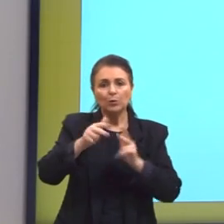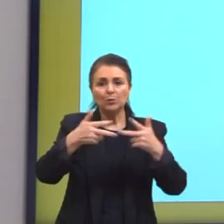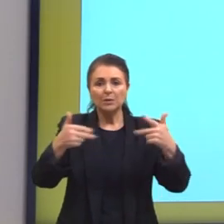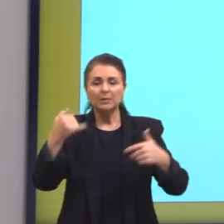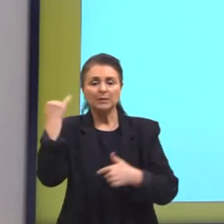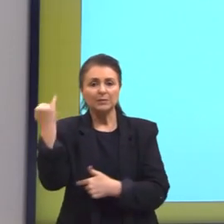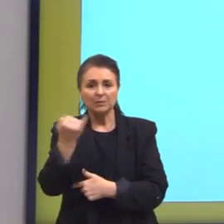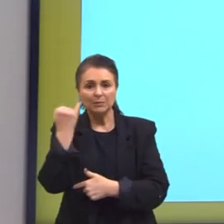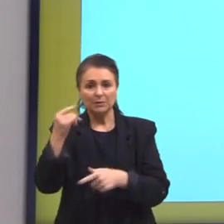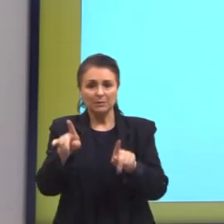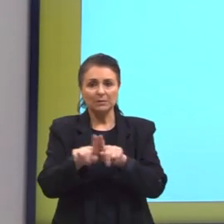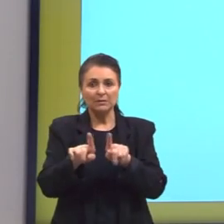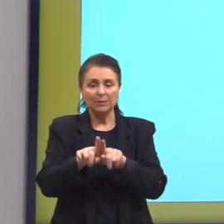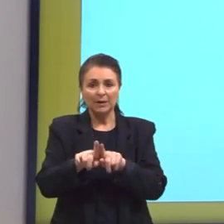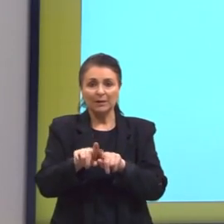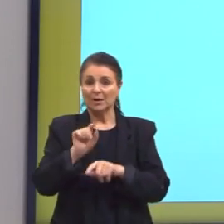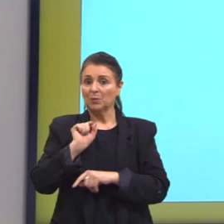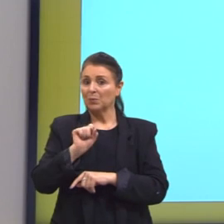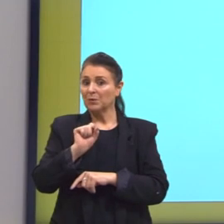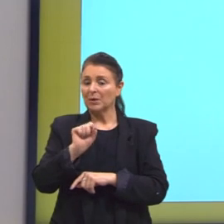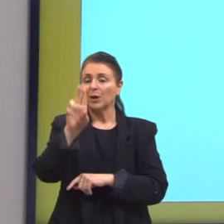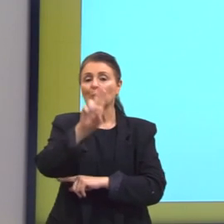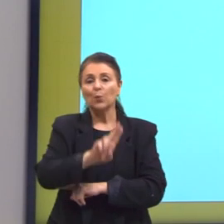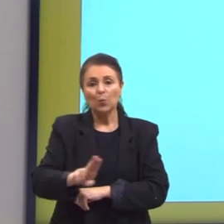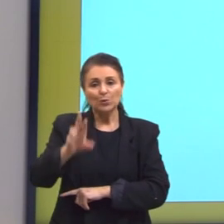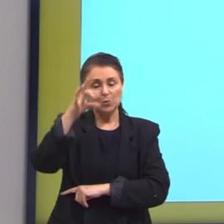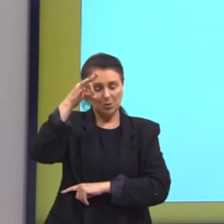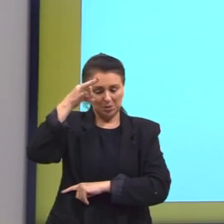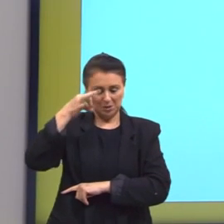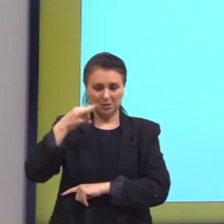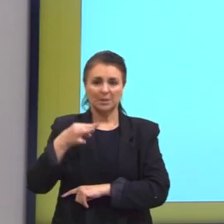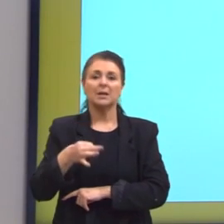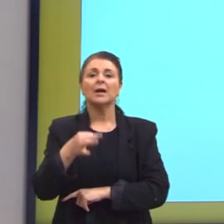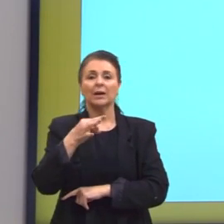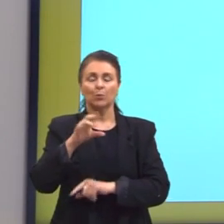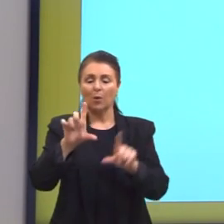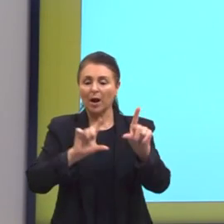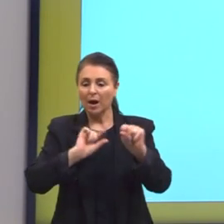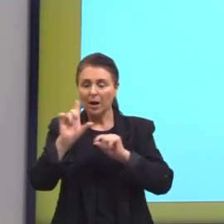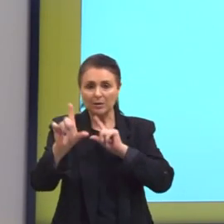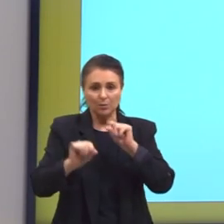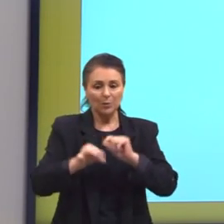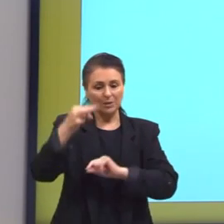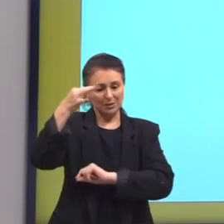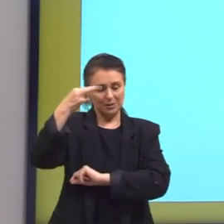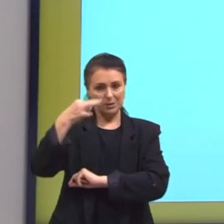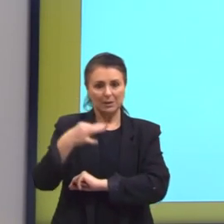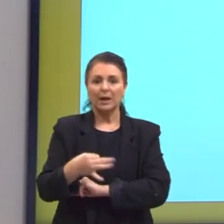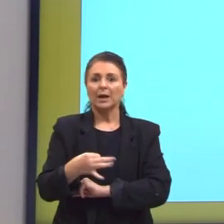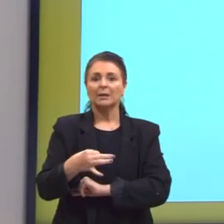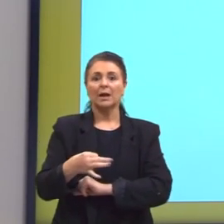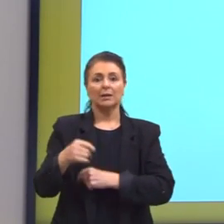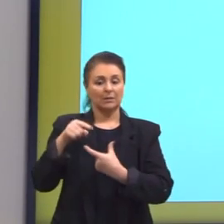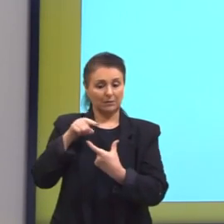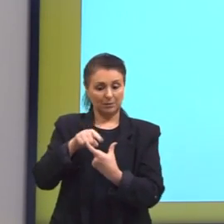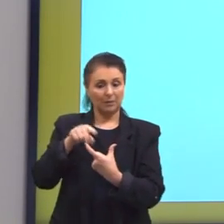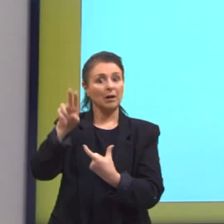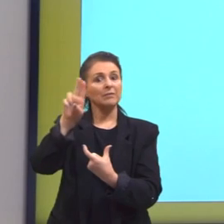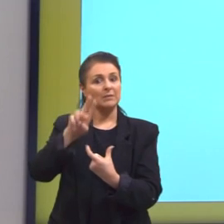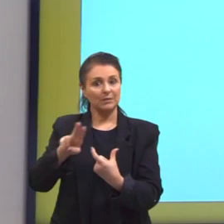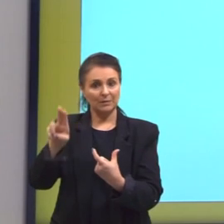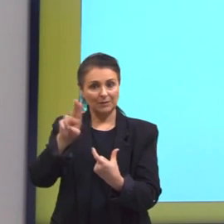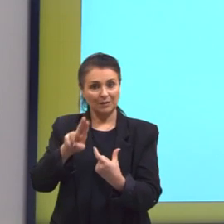importantes não é que são o uso adequado a escolha né adequada das palavras então